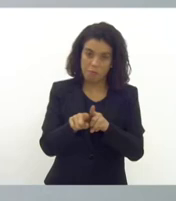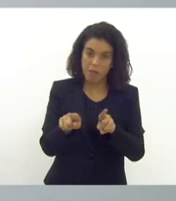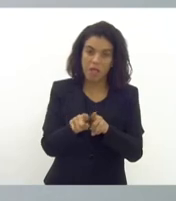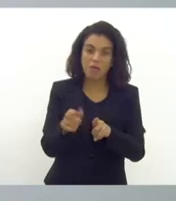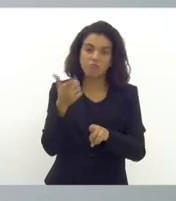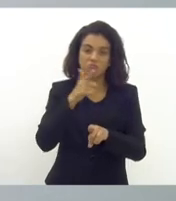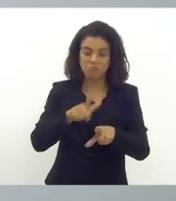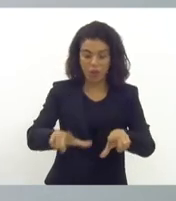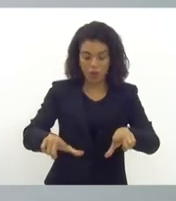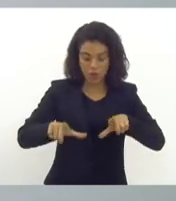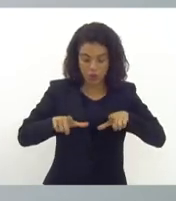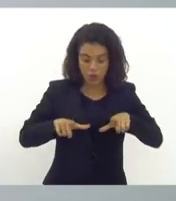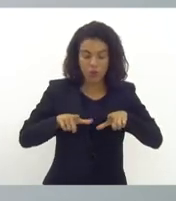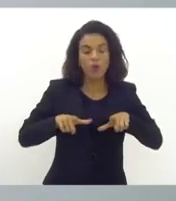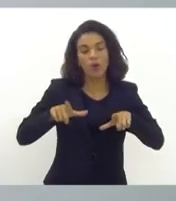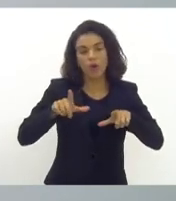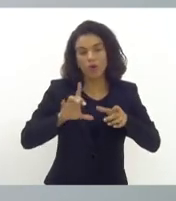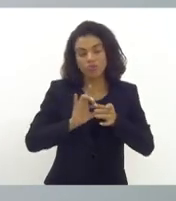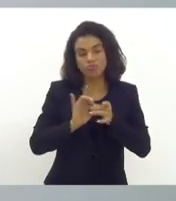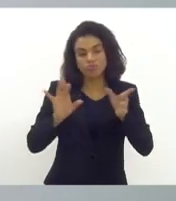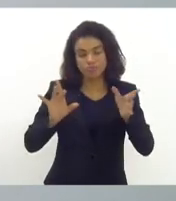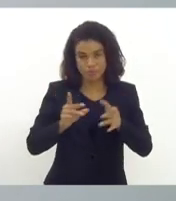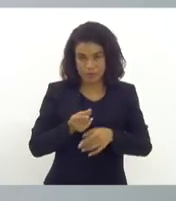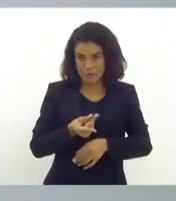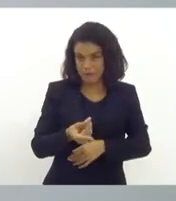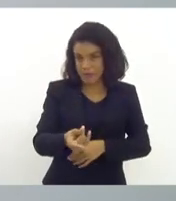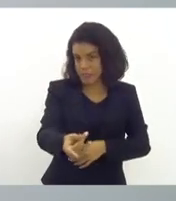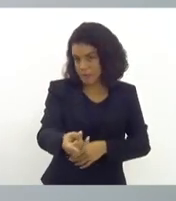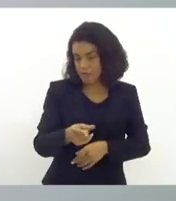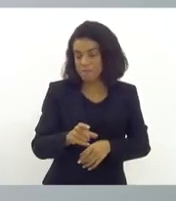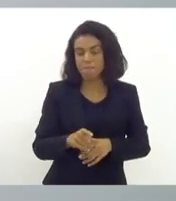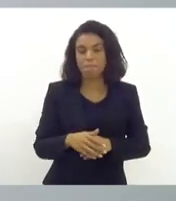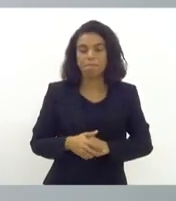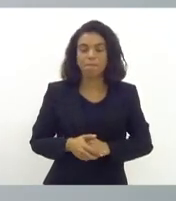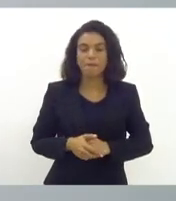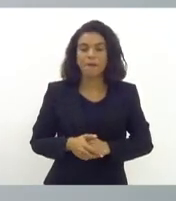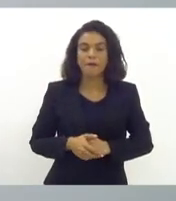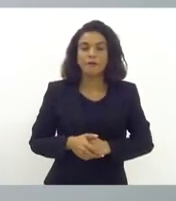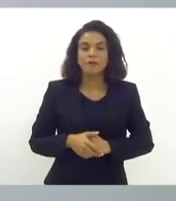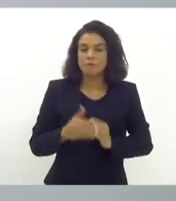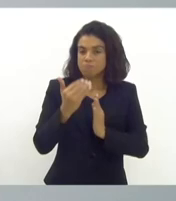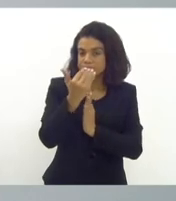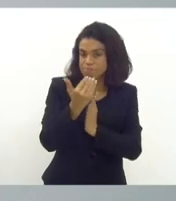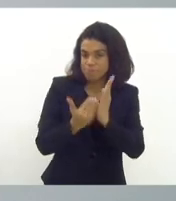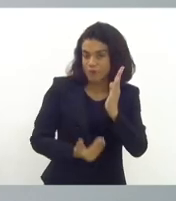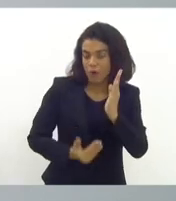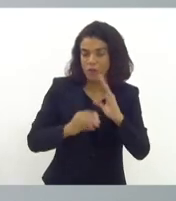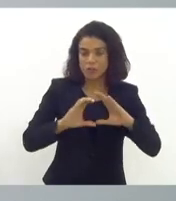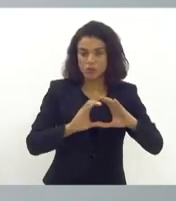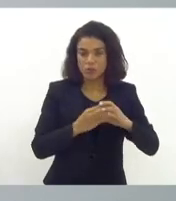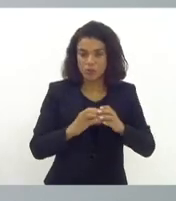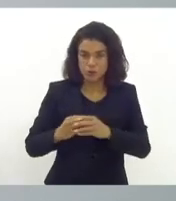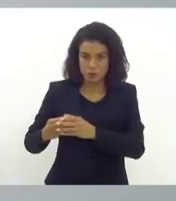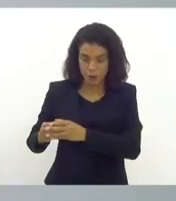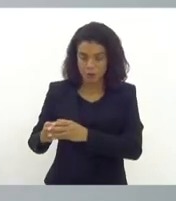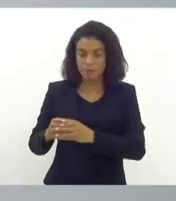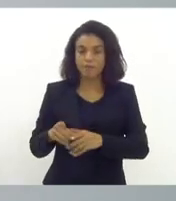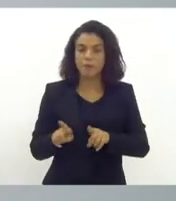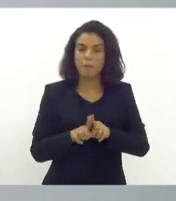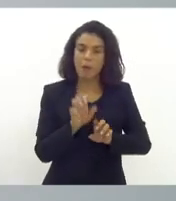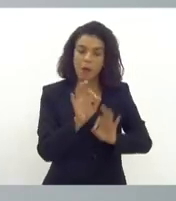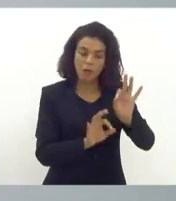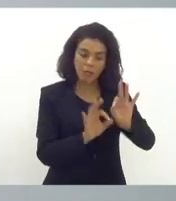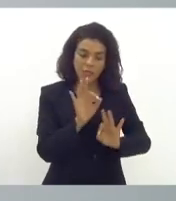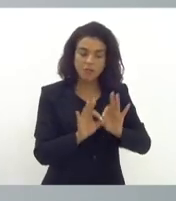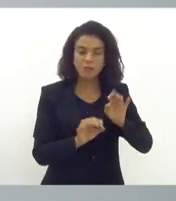definitivas que compreendem todas as autorizações de todos os blocos Só Para efeito de planejamento